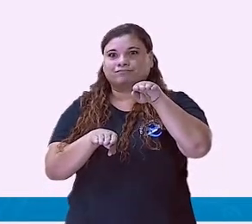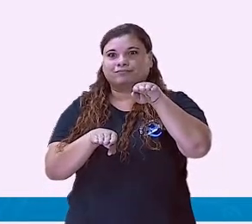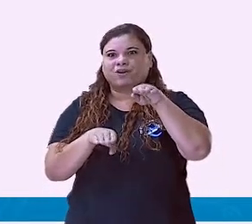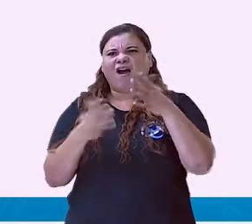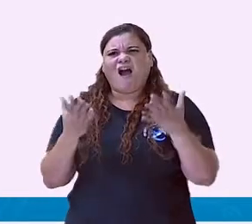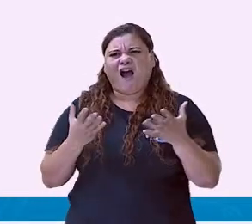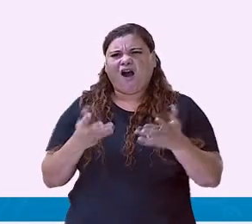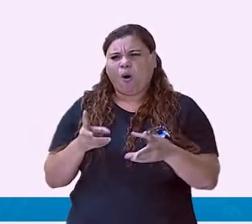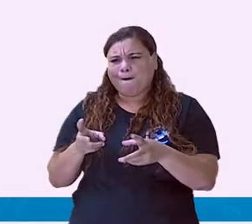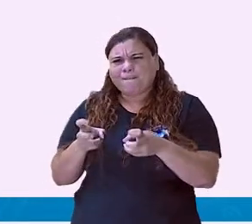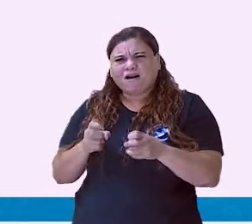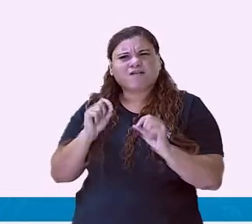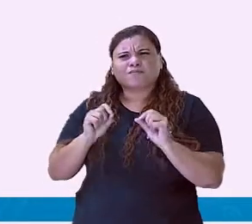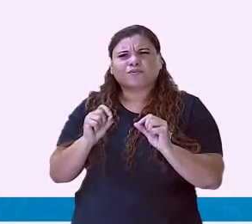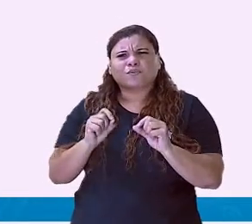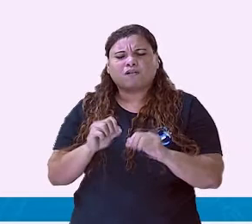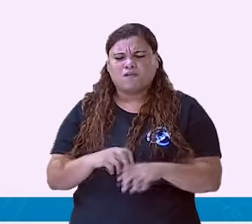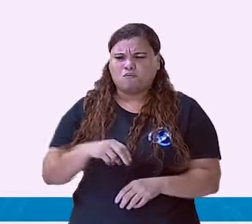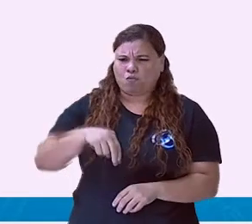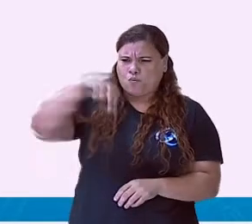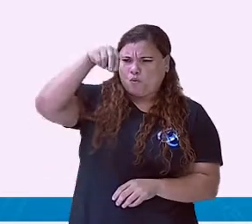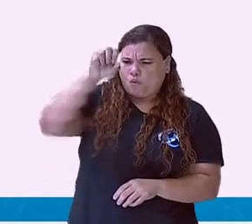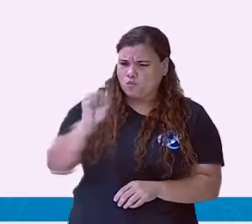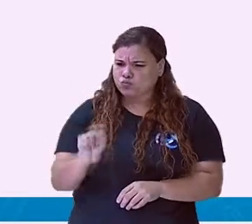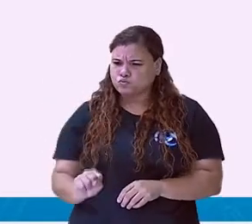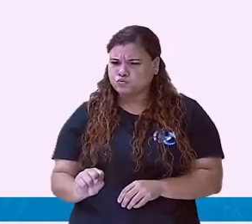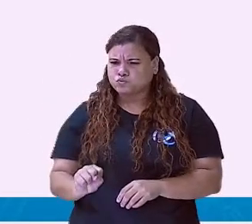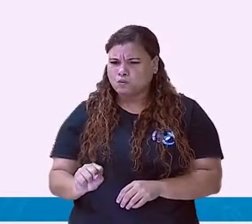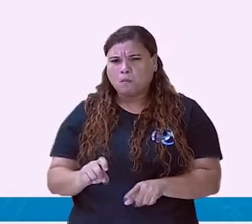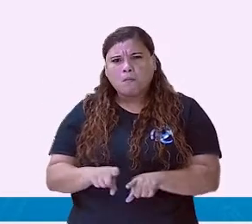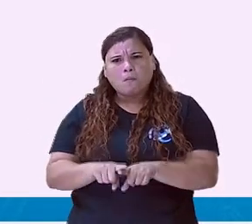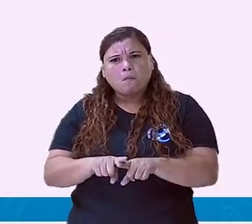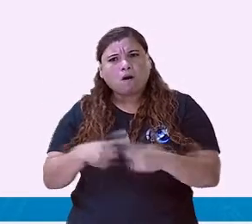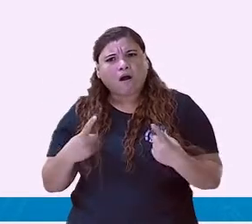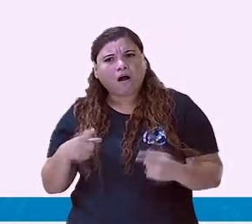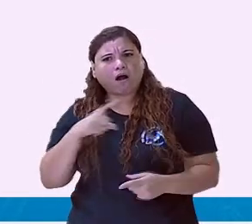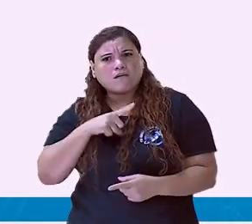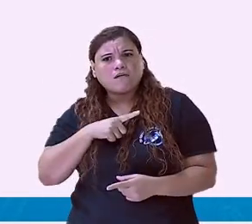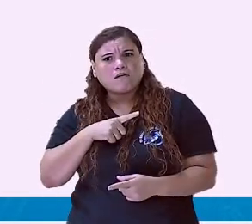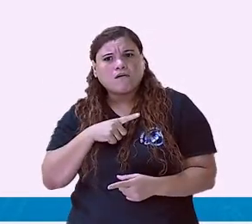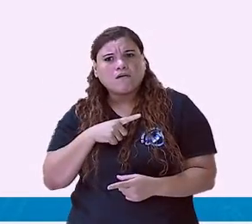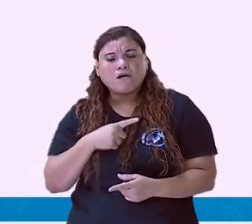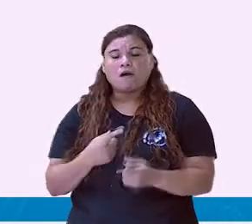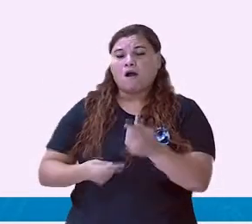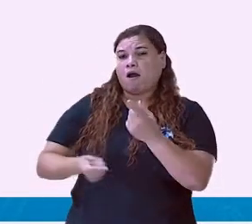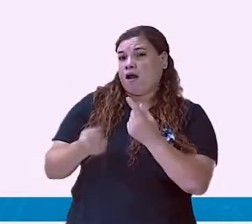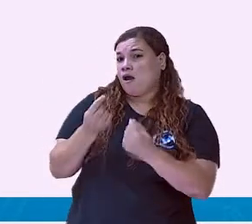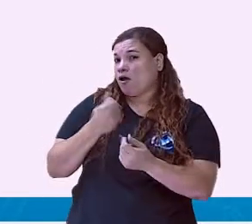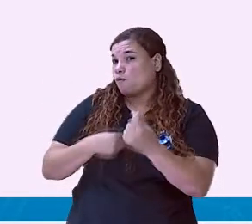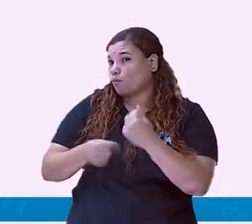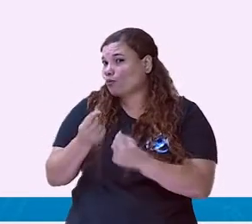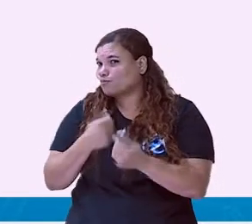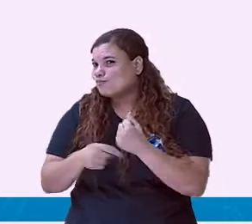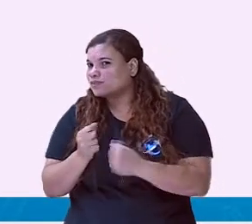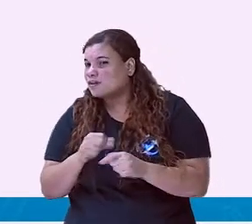classificada norte e sul, mas tem a ver com a questão econômica e social.